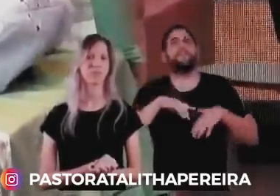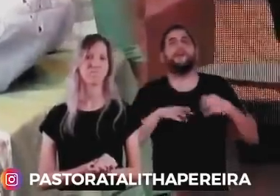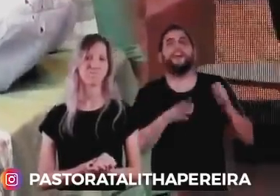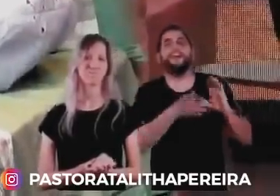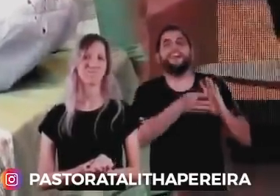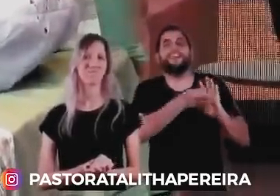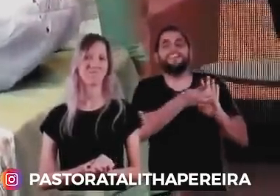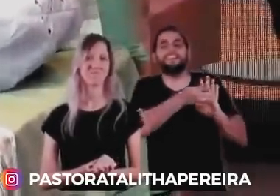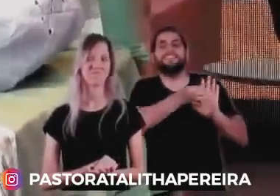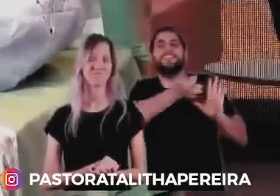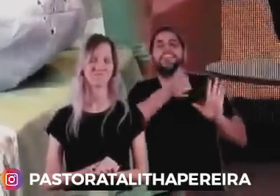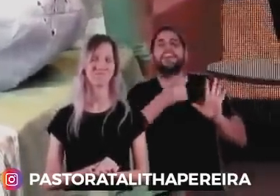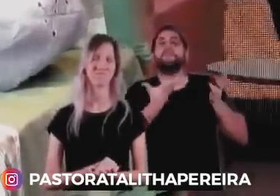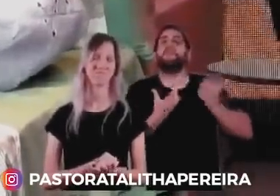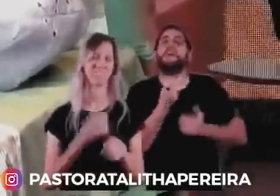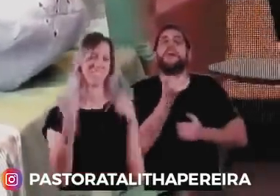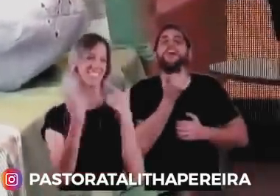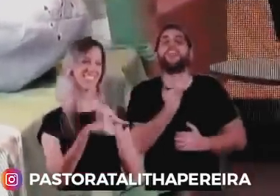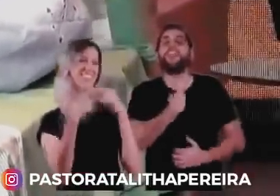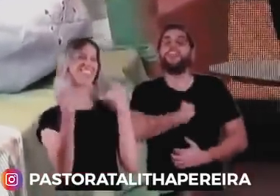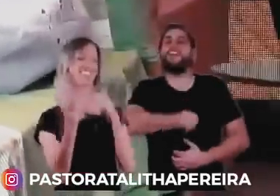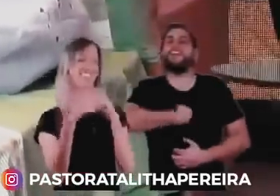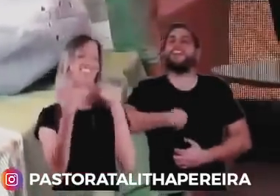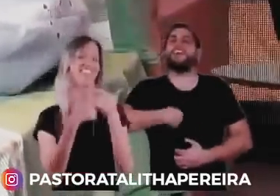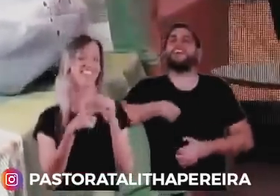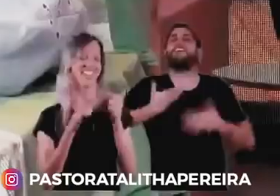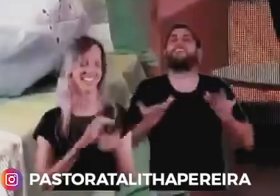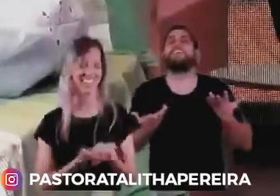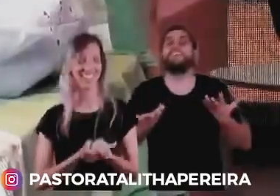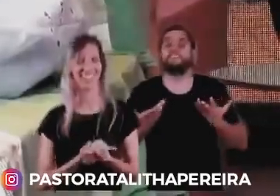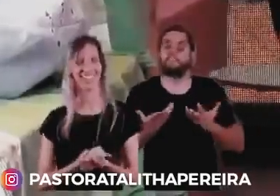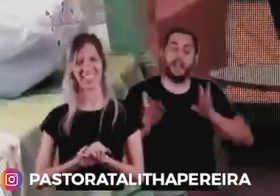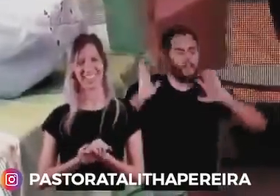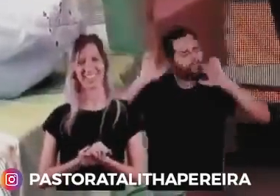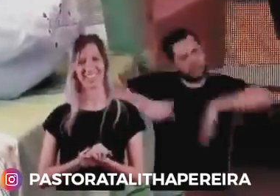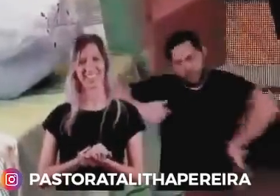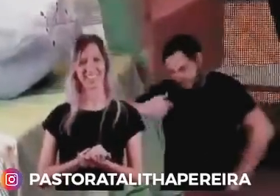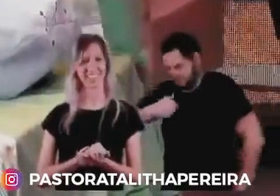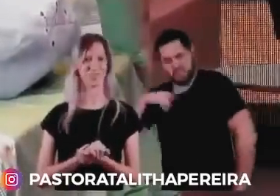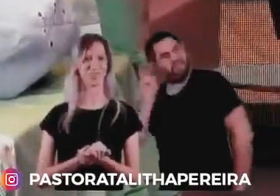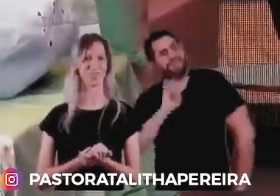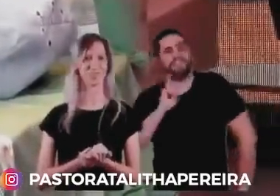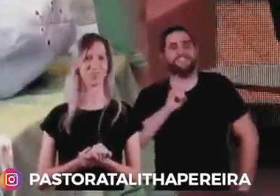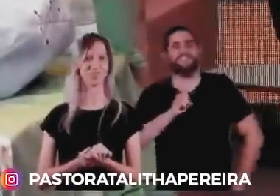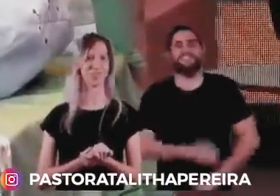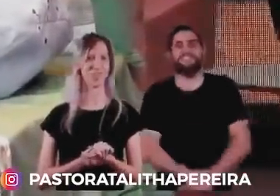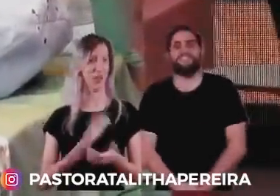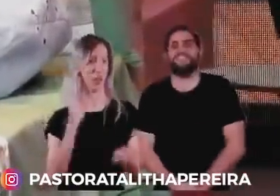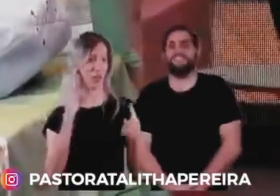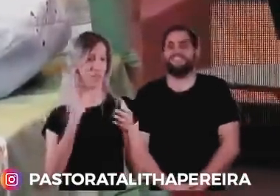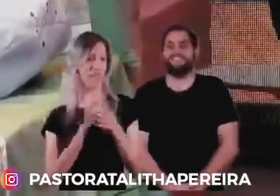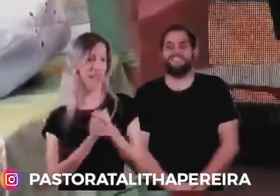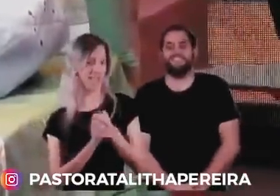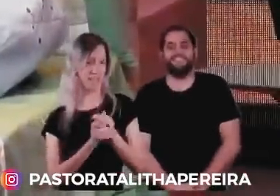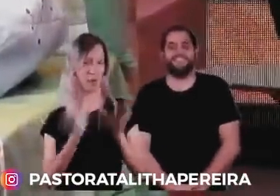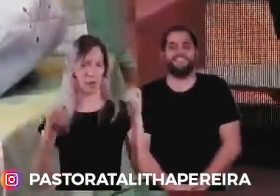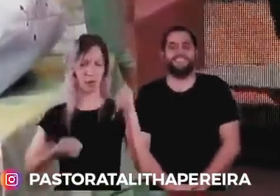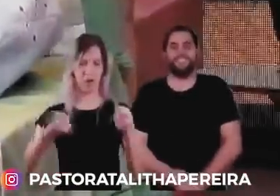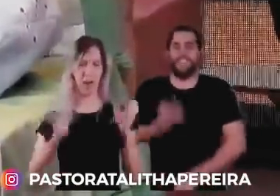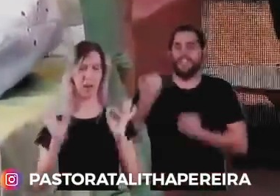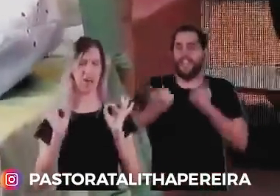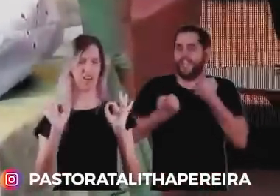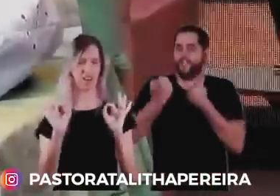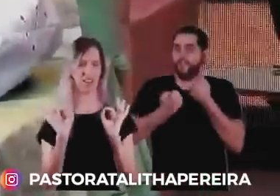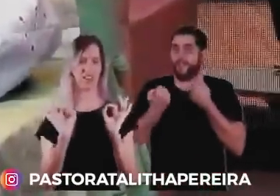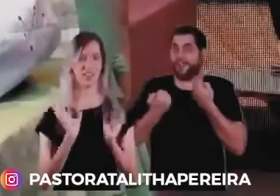meu irmão. É impressionante. O outro vem pra mim e diz: não, comigo não. Casei com a Ferrari. Casei com a Ferrari.